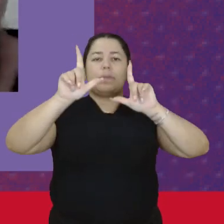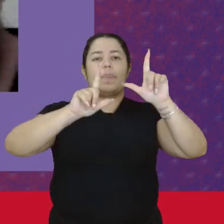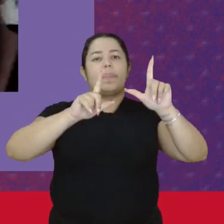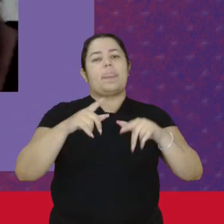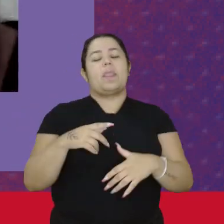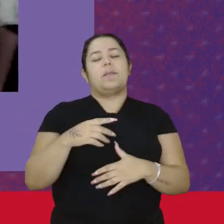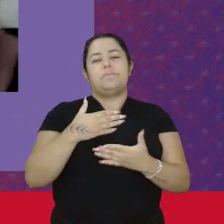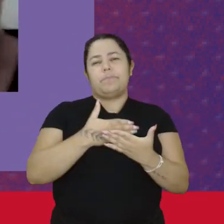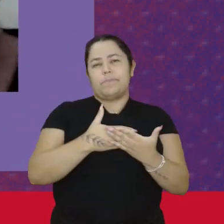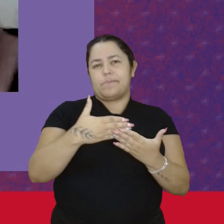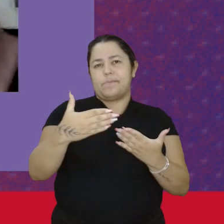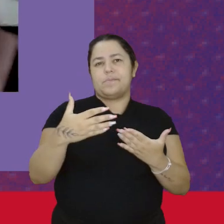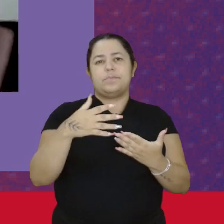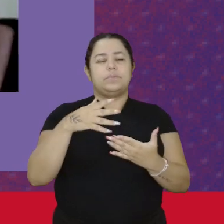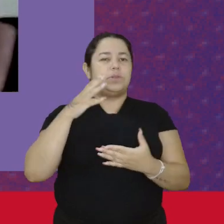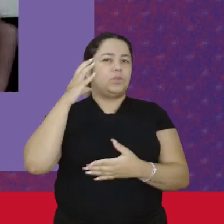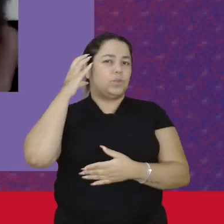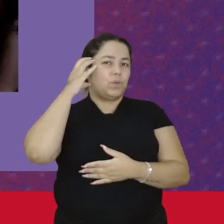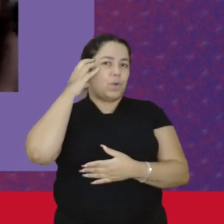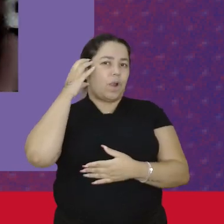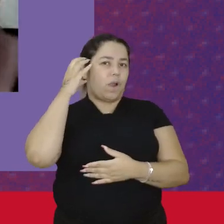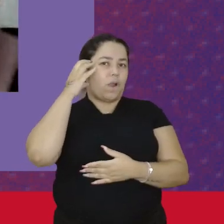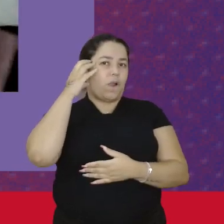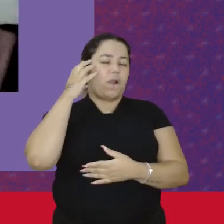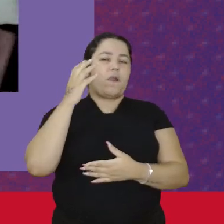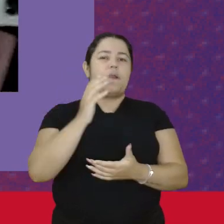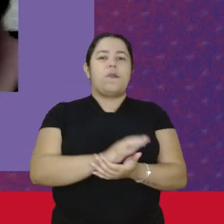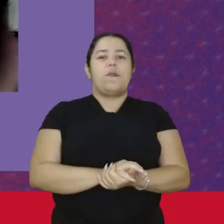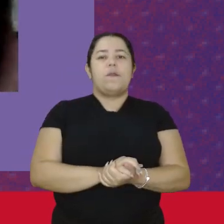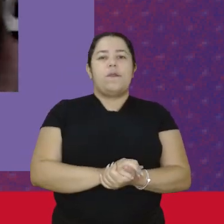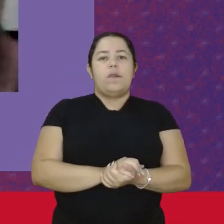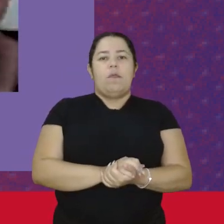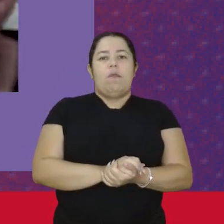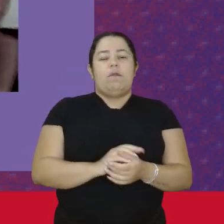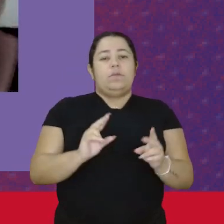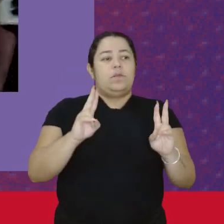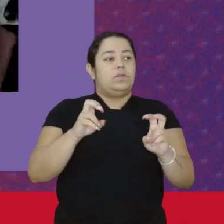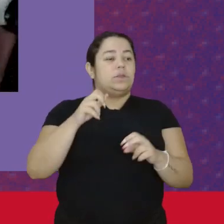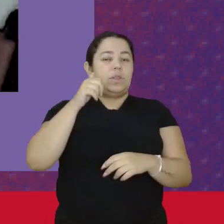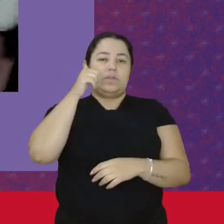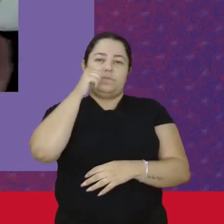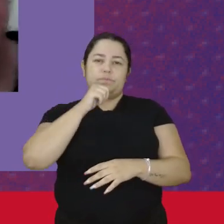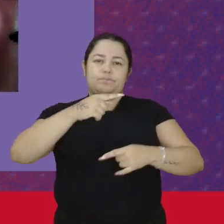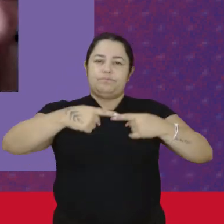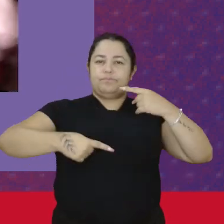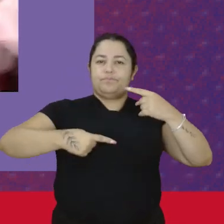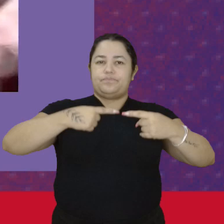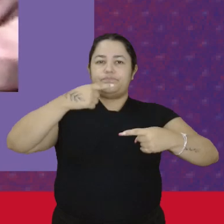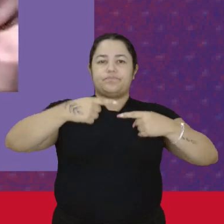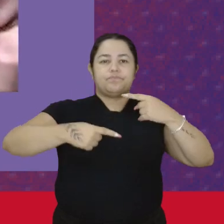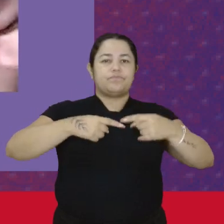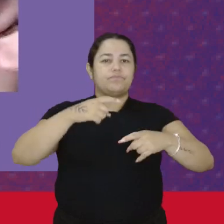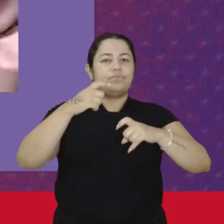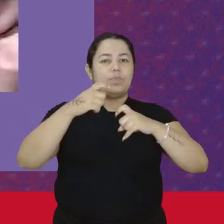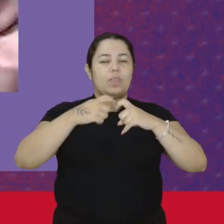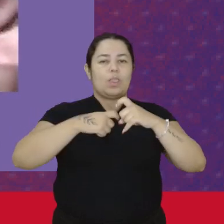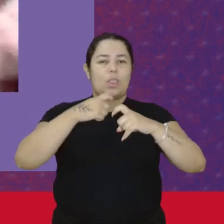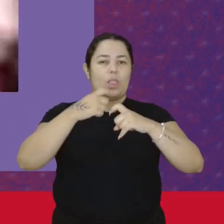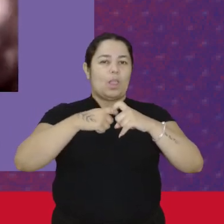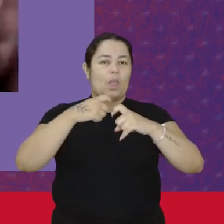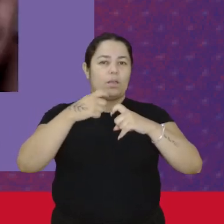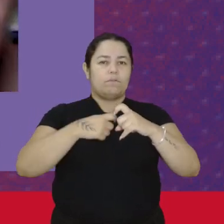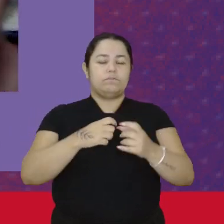a fazer no rádio, não é, programa de rádio sobre a questão das mulheres, discutir sexualidade e tal, não sei o